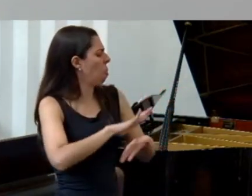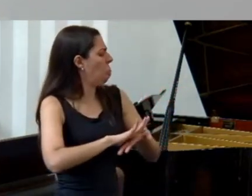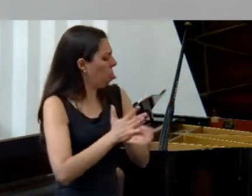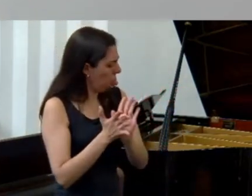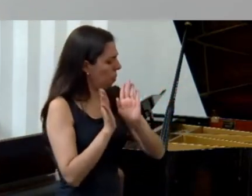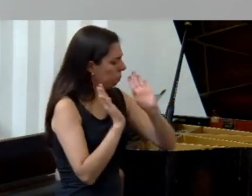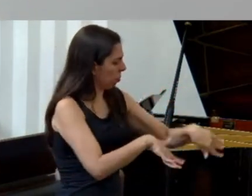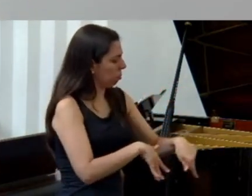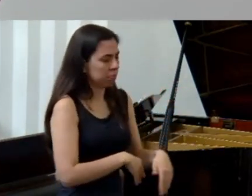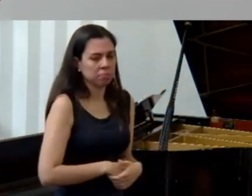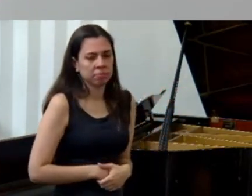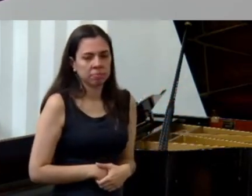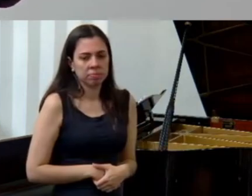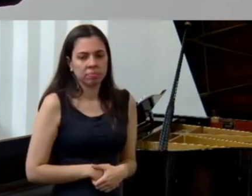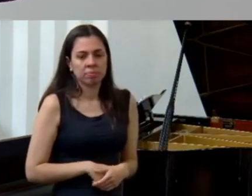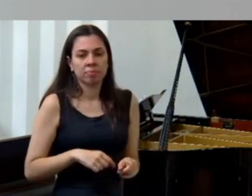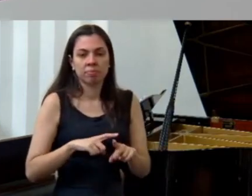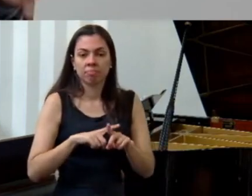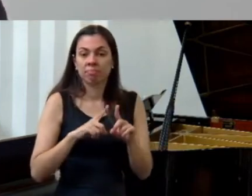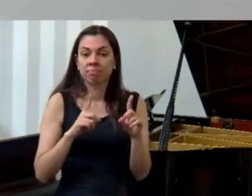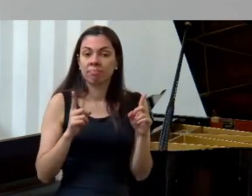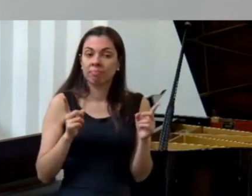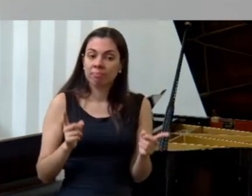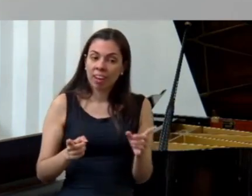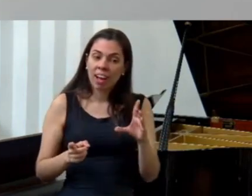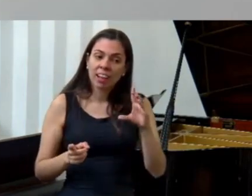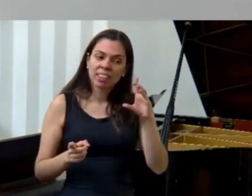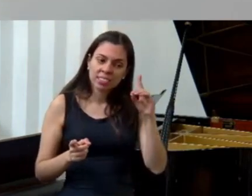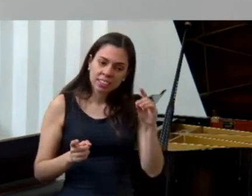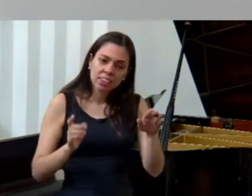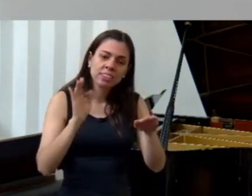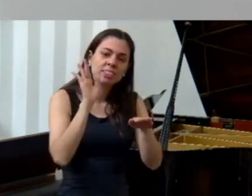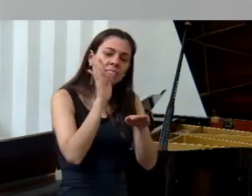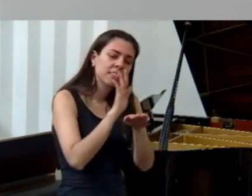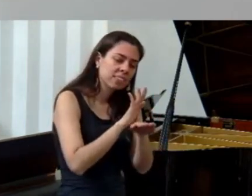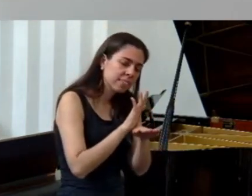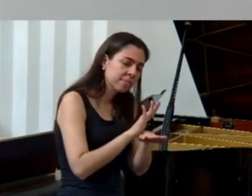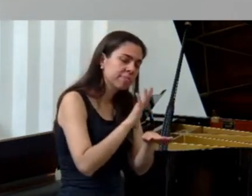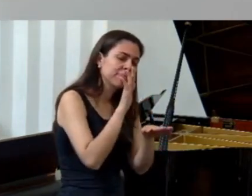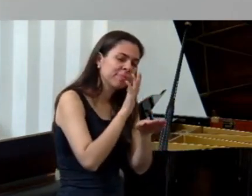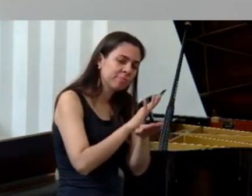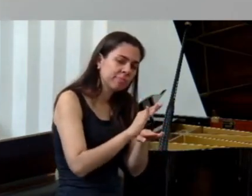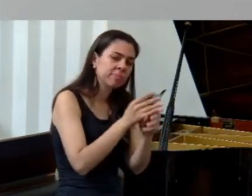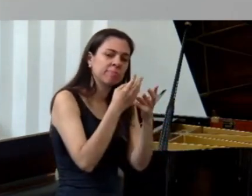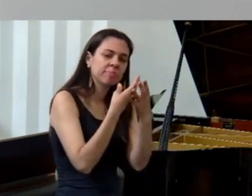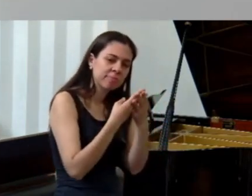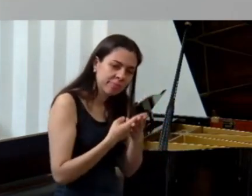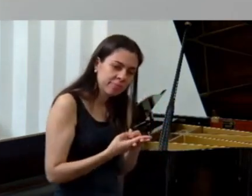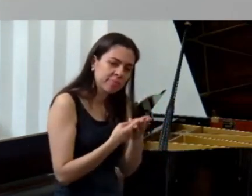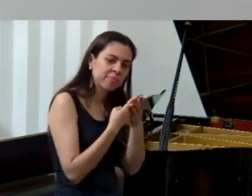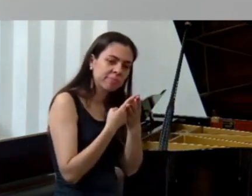vezes Ele tem mostrado que Ele é Deus fiel e que caminha conosco.